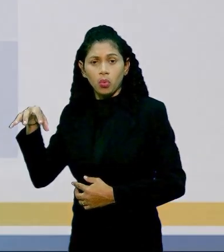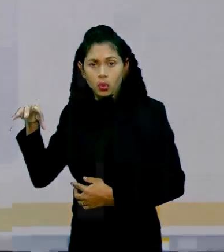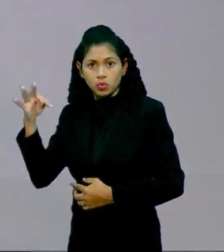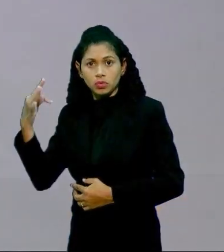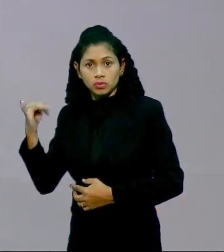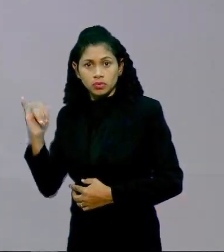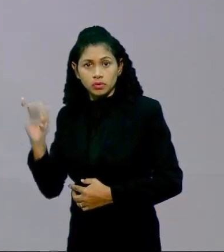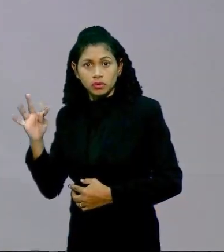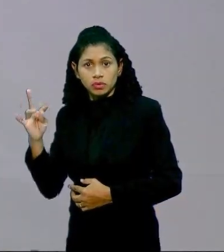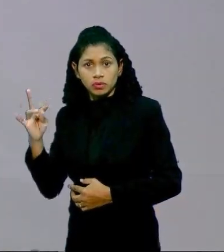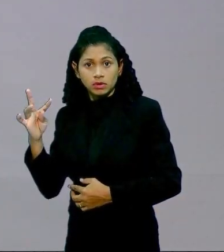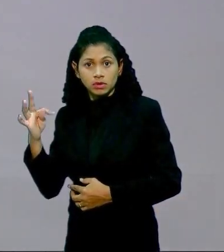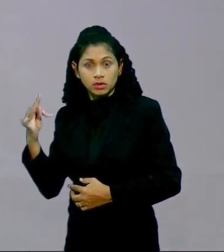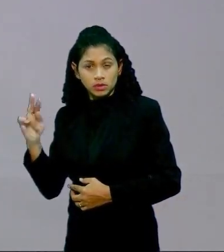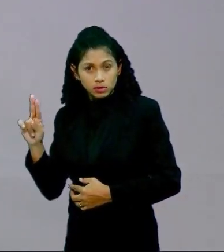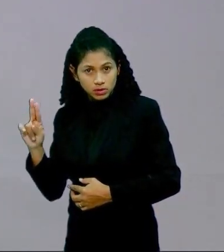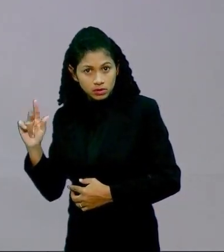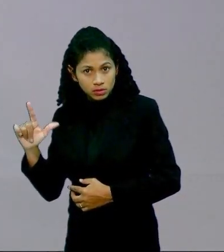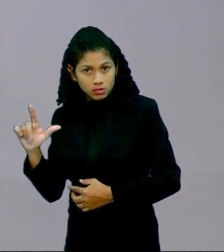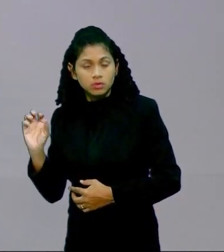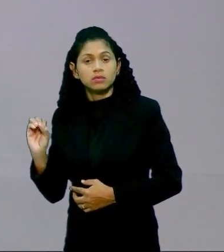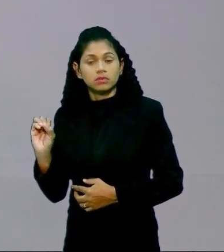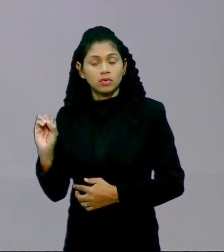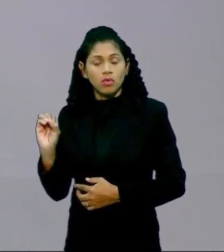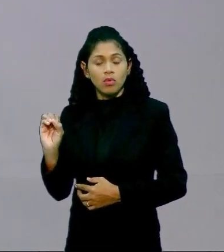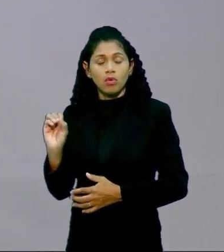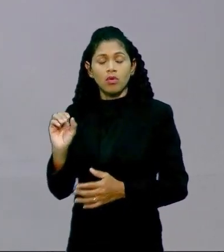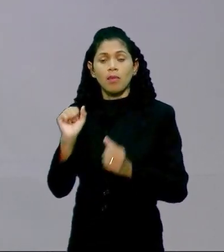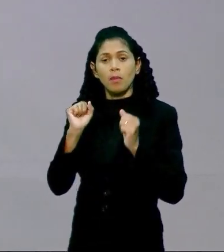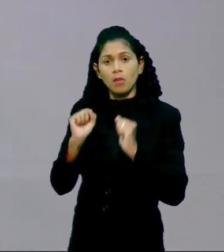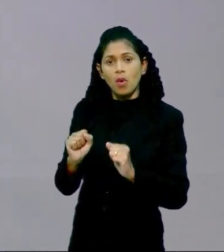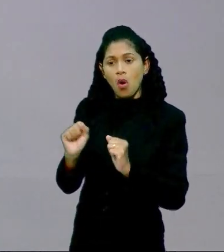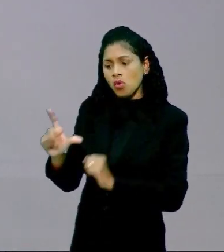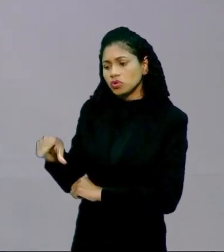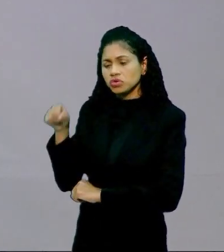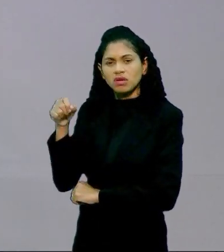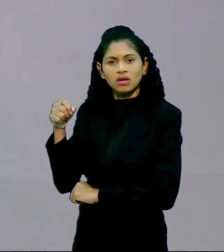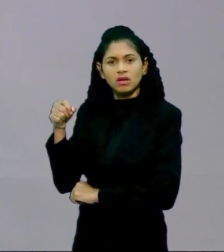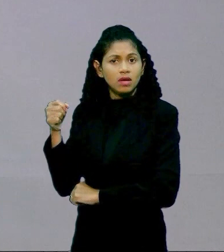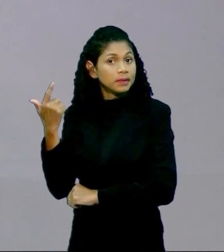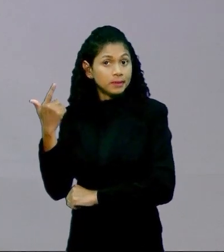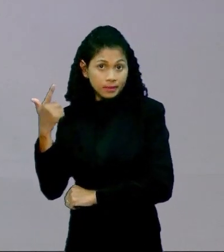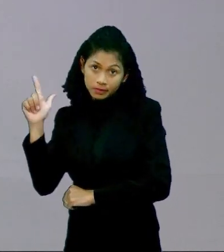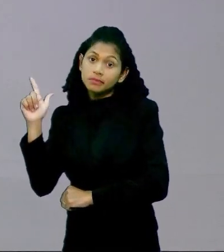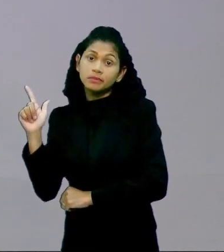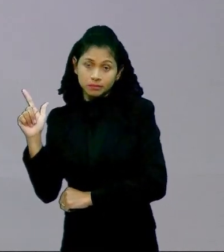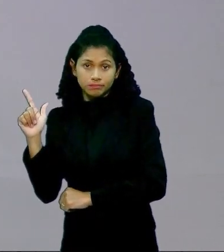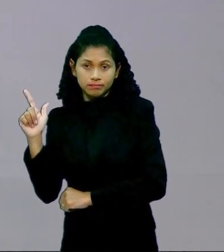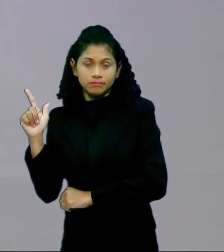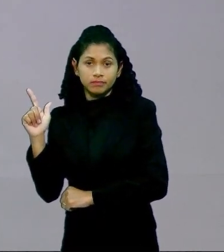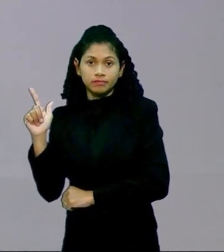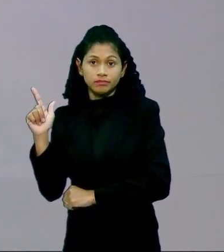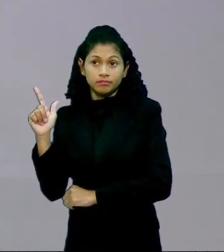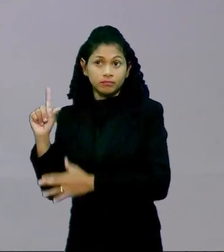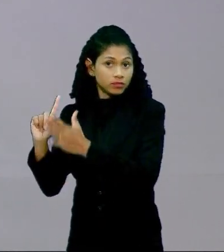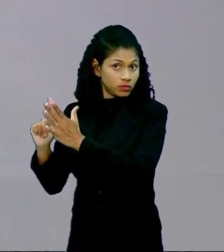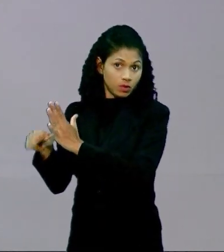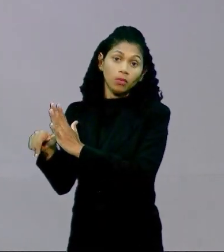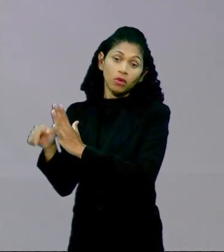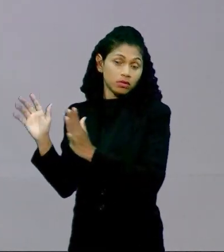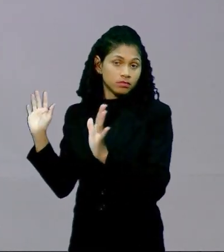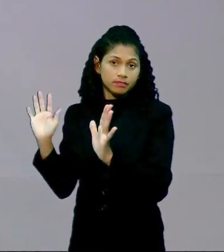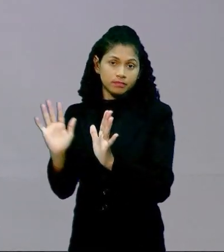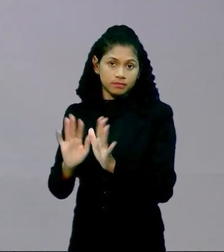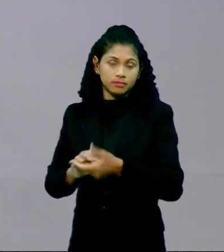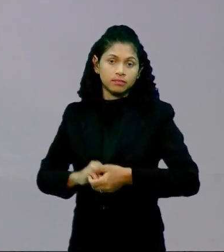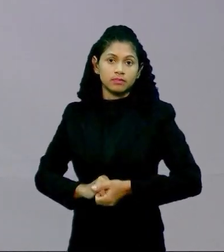por último? Não, galera, eu falo que ele pode. Por quê? Porque se você quiser, também você pode definir isso logo no